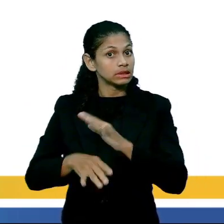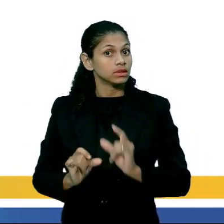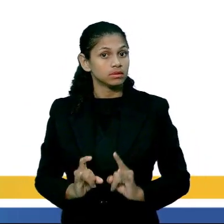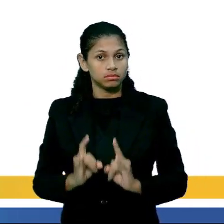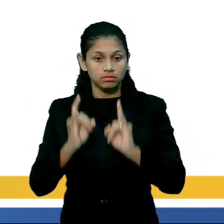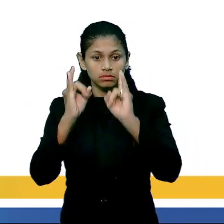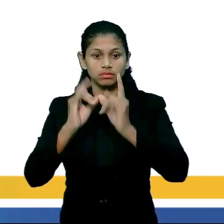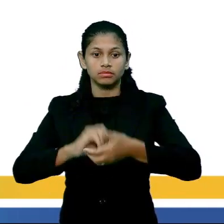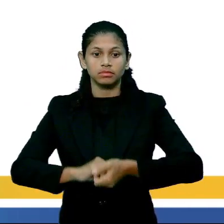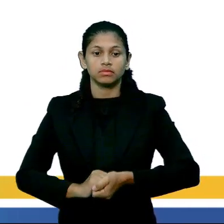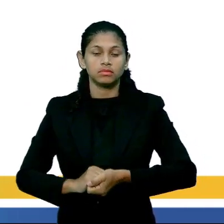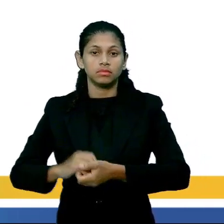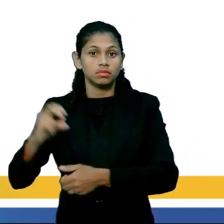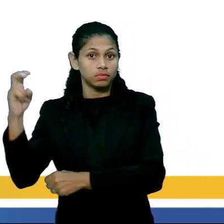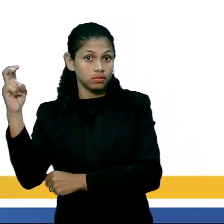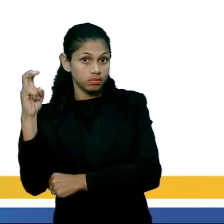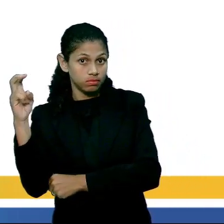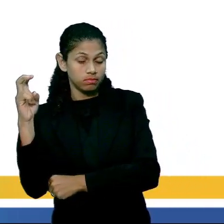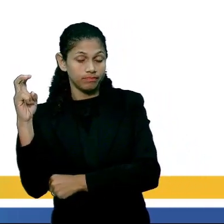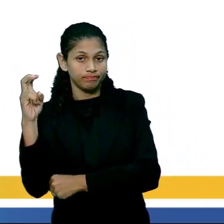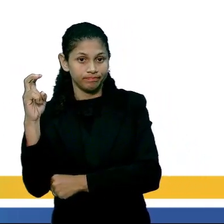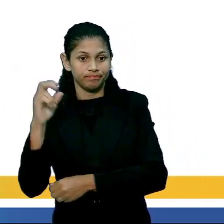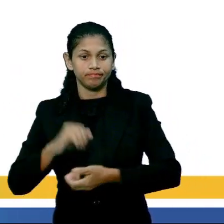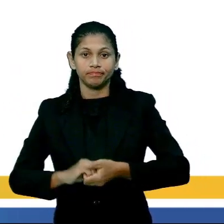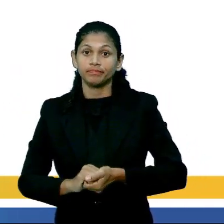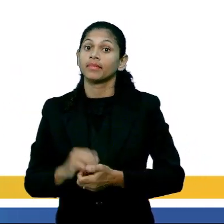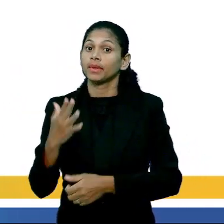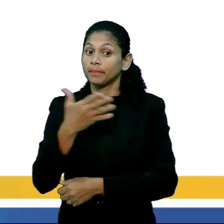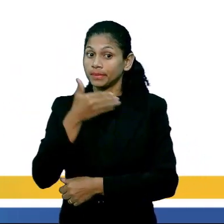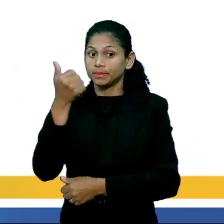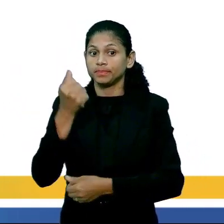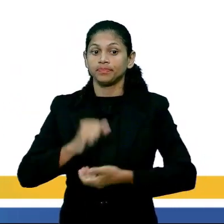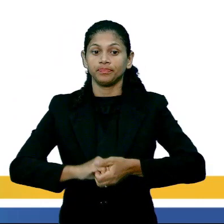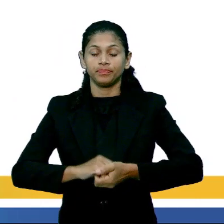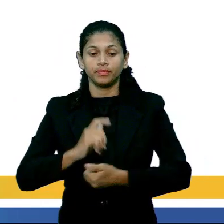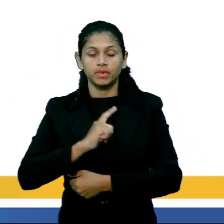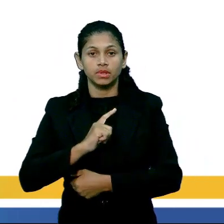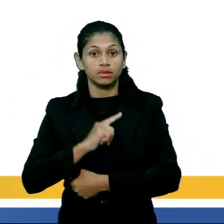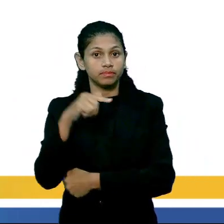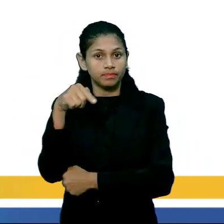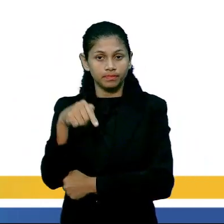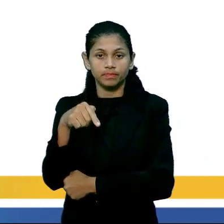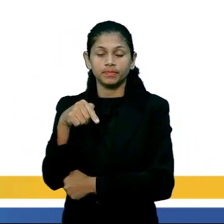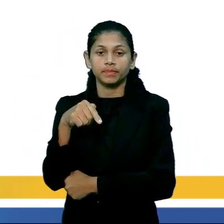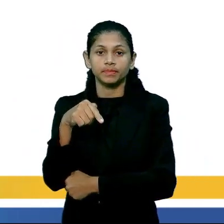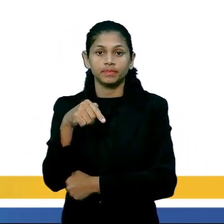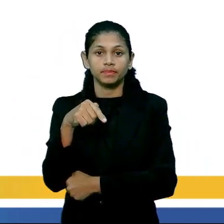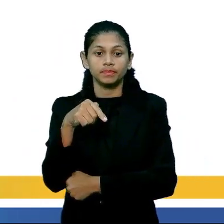já no quinto andar fica melhor nós temos